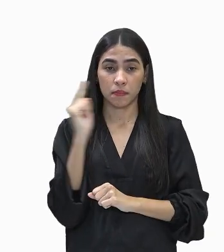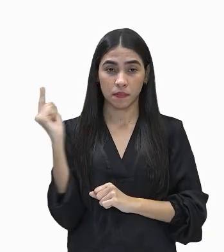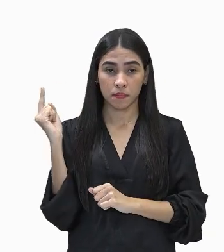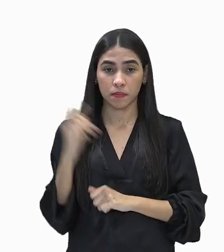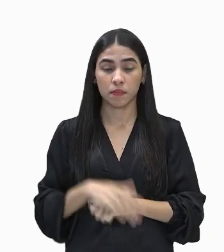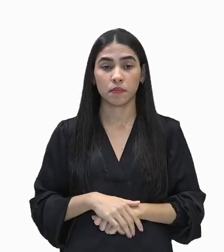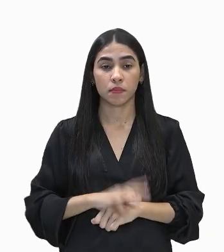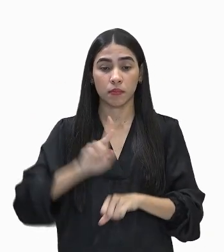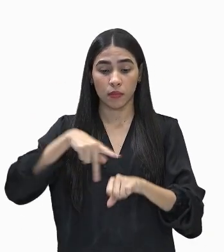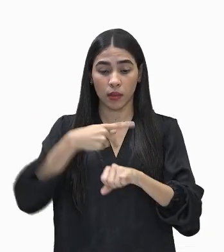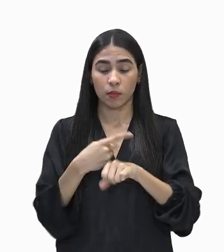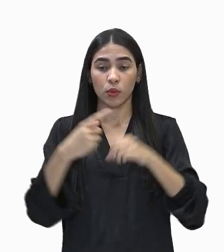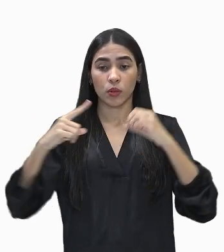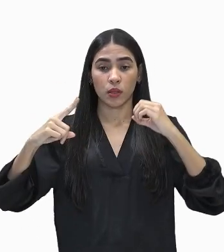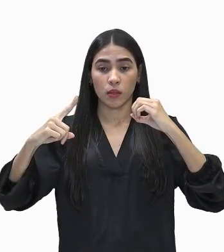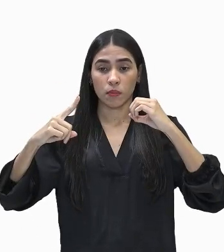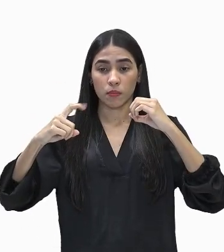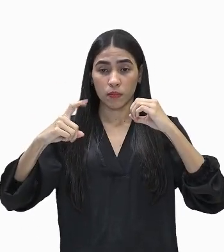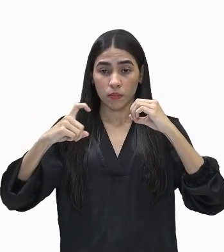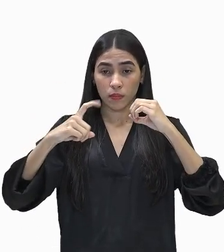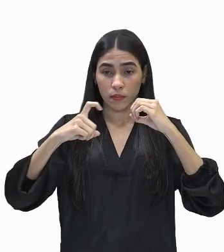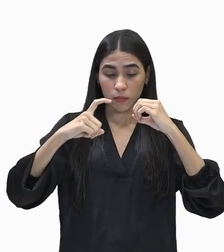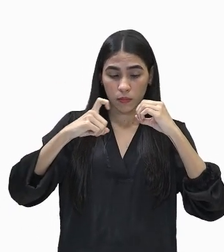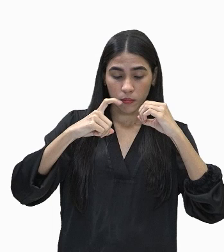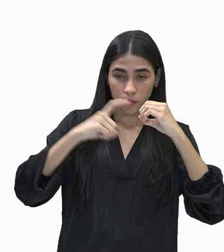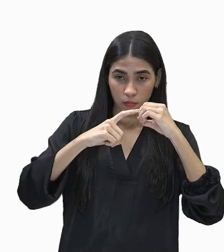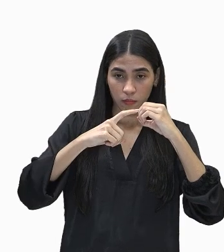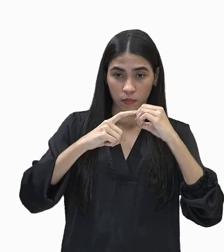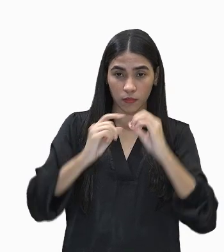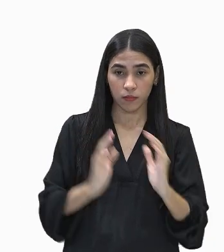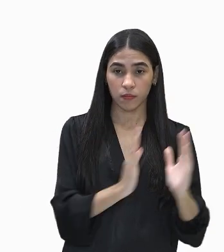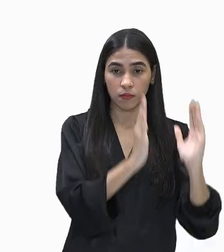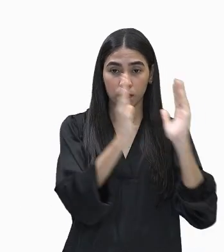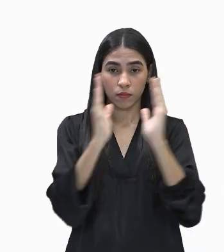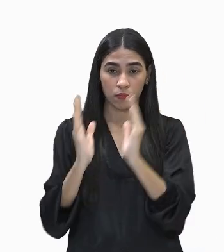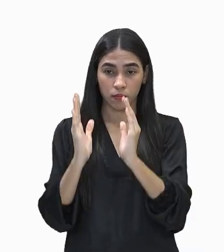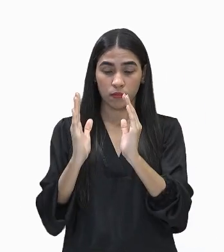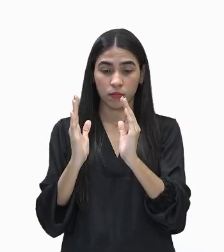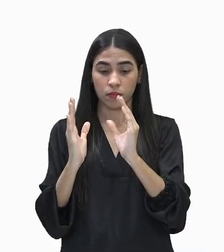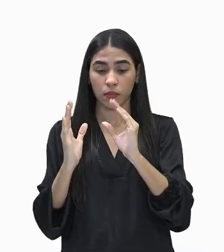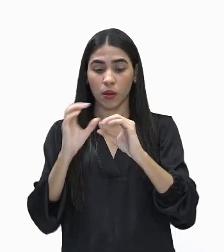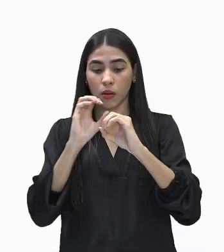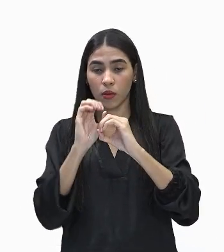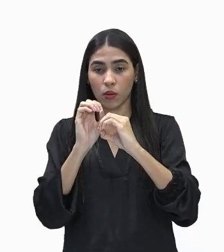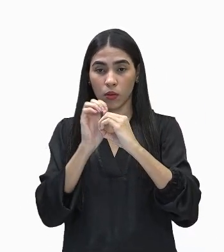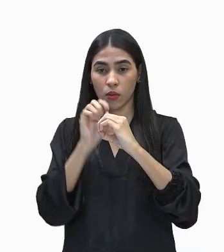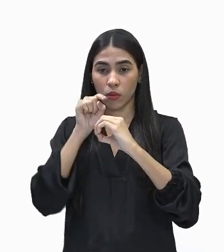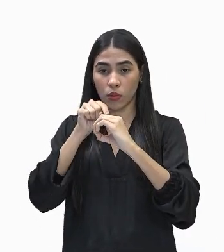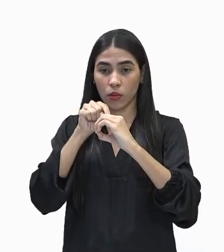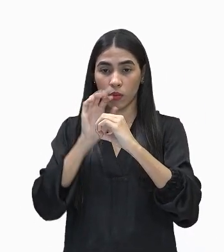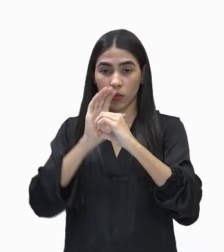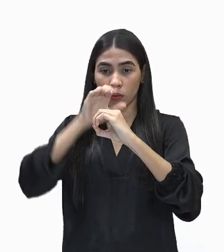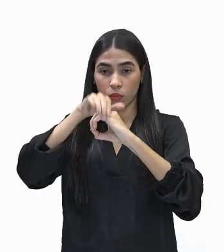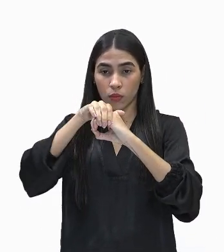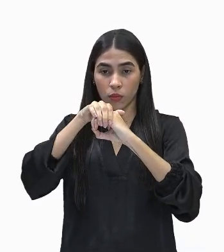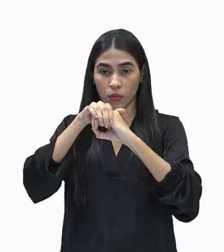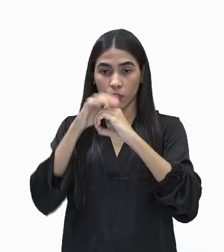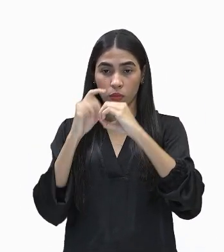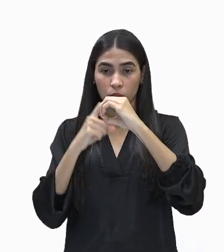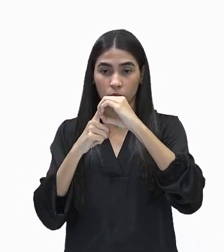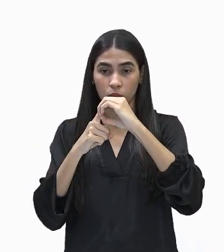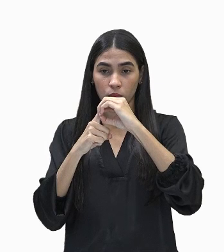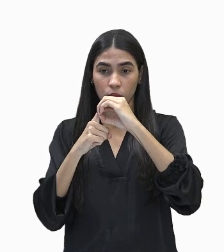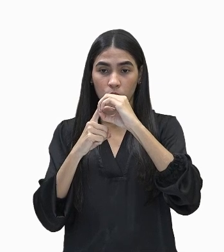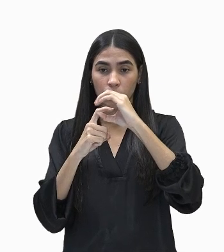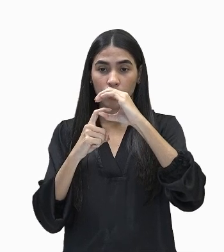depois da fecundação, lógico, temos aí o desenvolvimento do embrião, que ainda dentro do ovo, isso aqui é